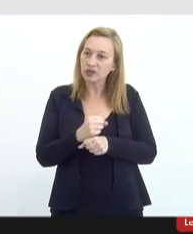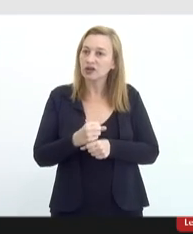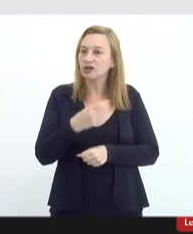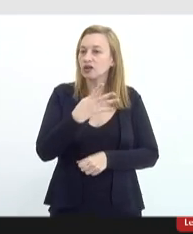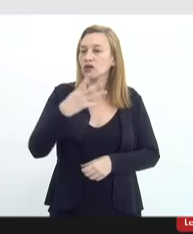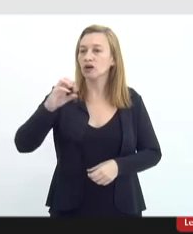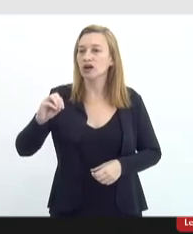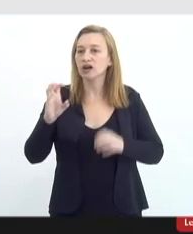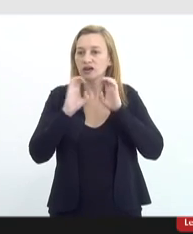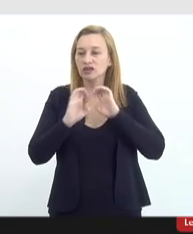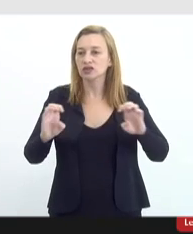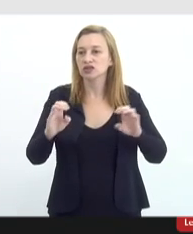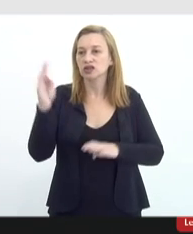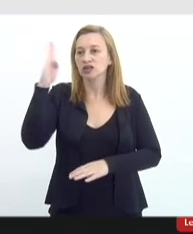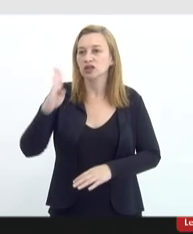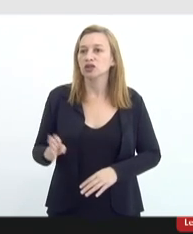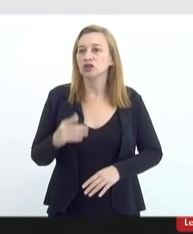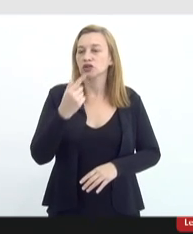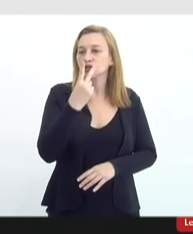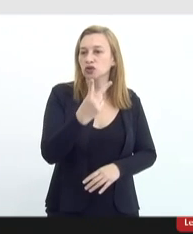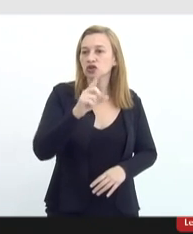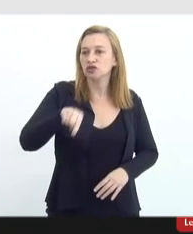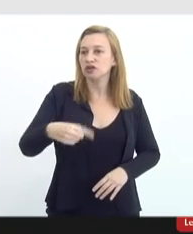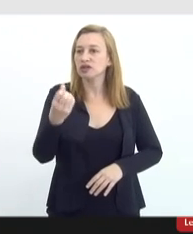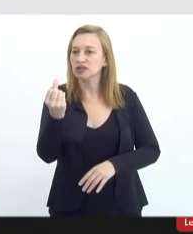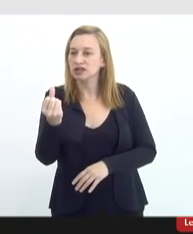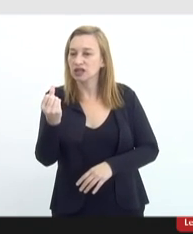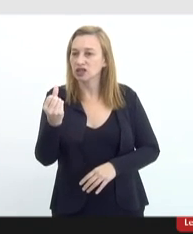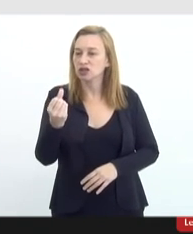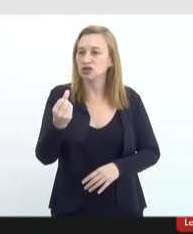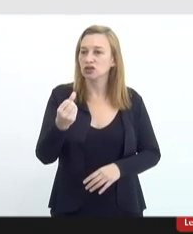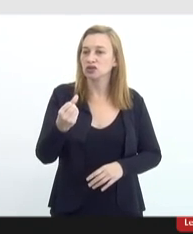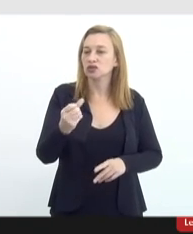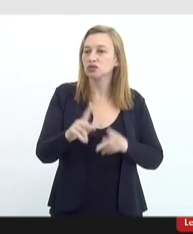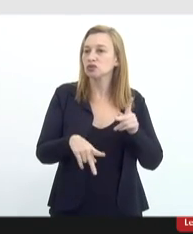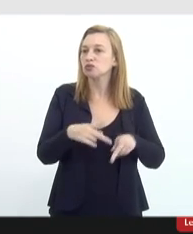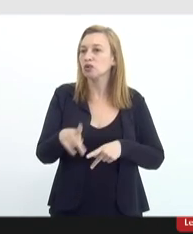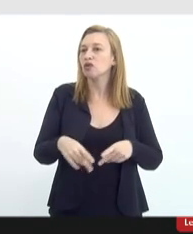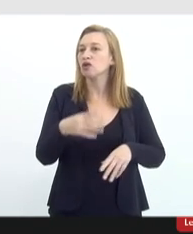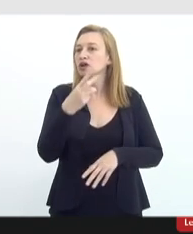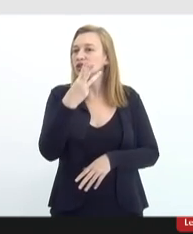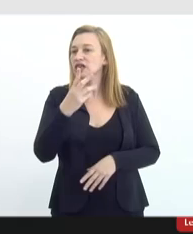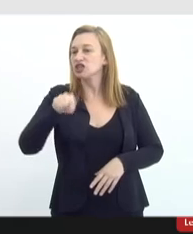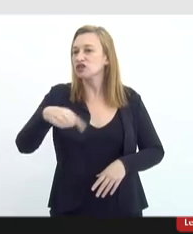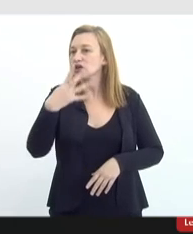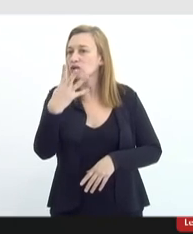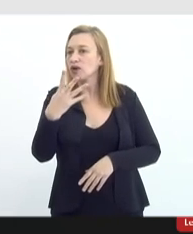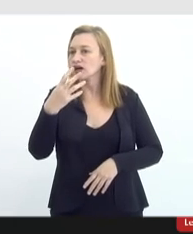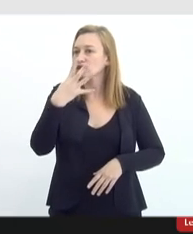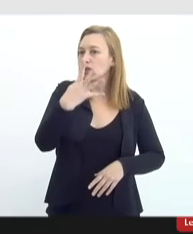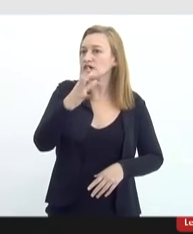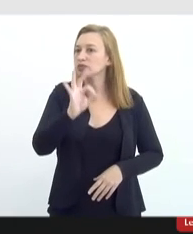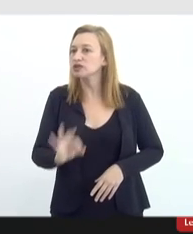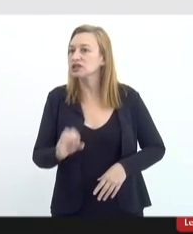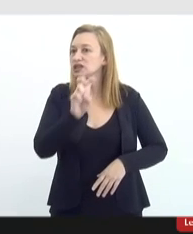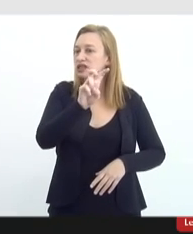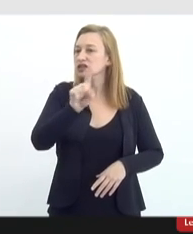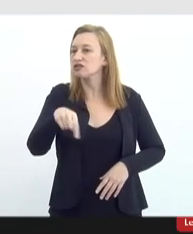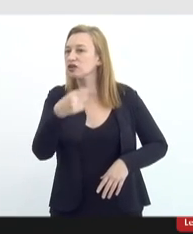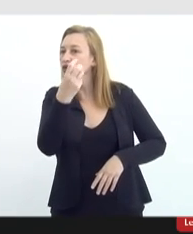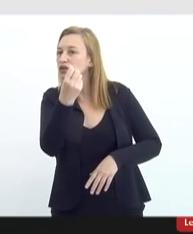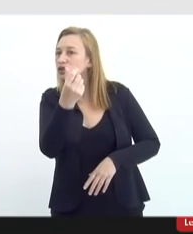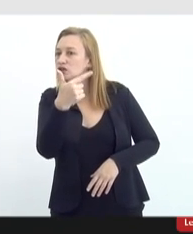no Brasil, que eram 2,6% da população, passam a 3,4%, 4%, 5,2%, década de